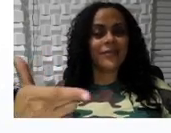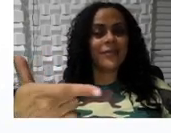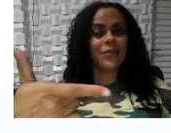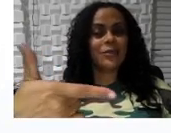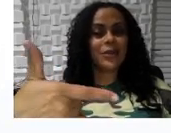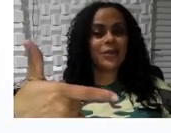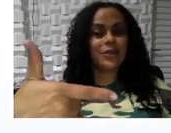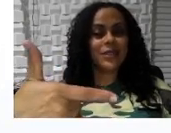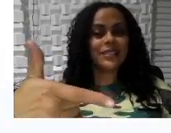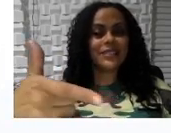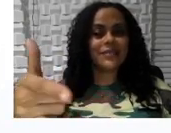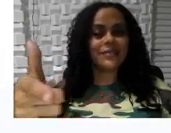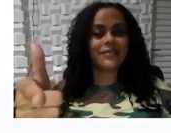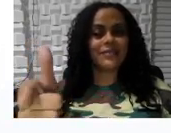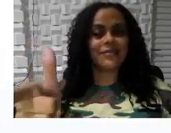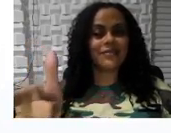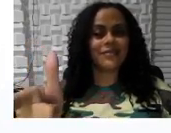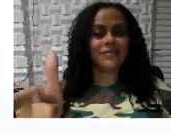Número 2.